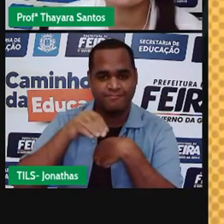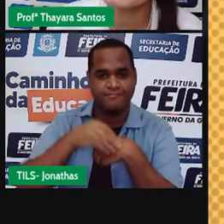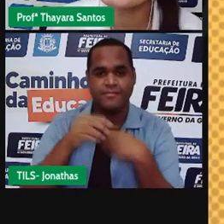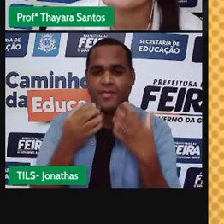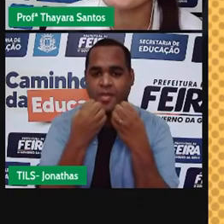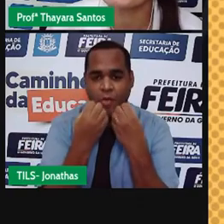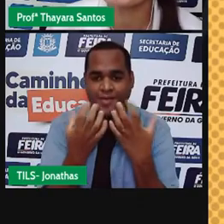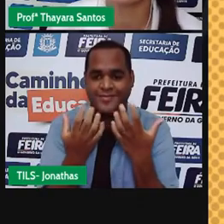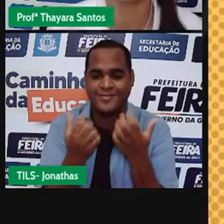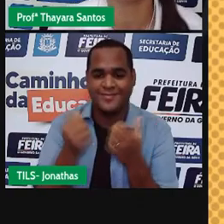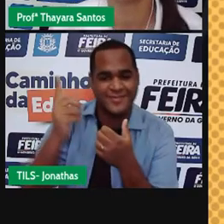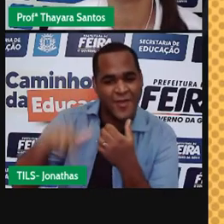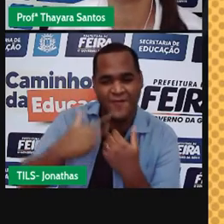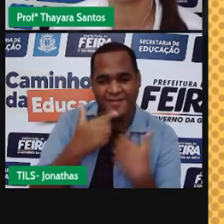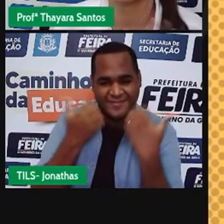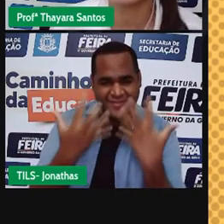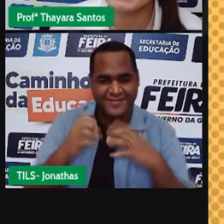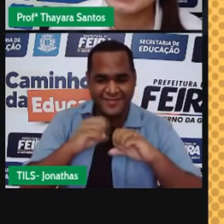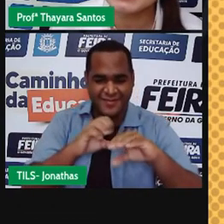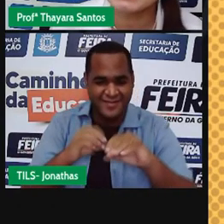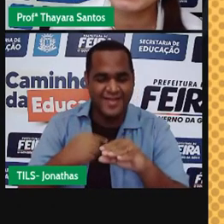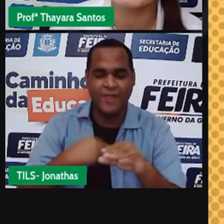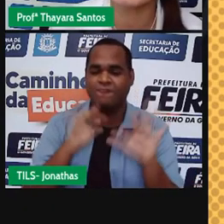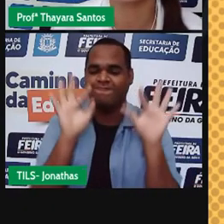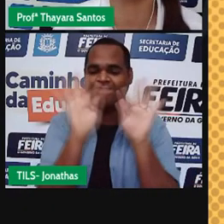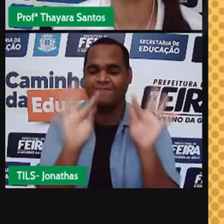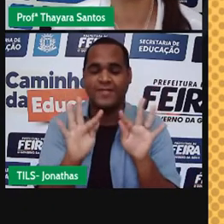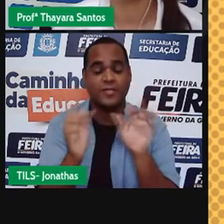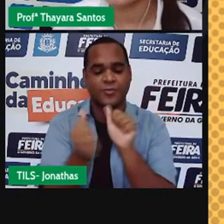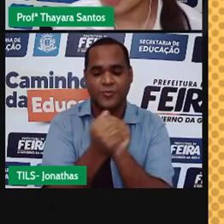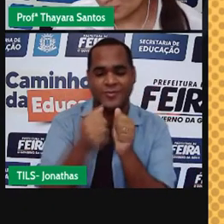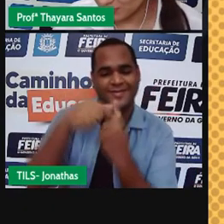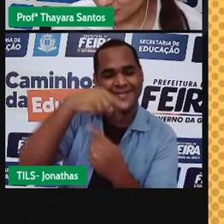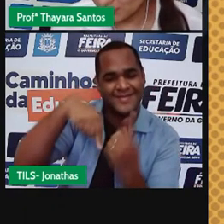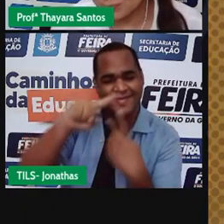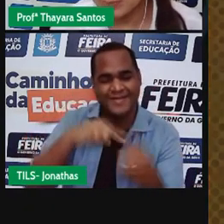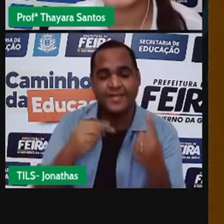que bom que vocês estão aqui comigo de novo, fico muito feliz em tê-los aqui.